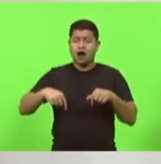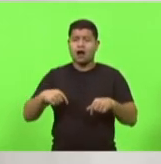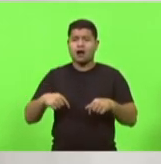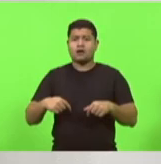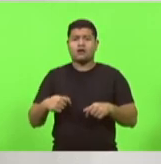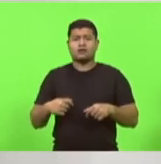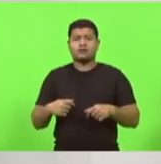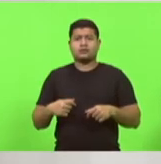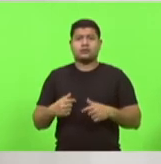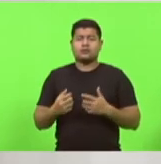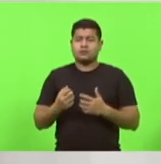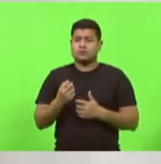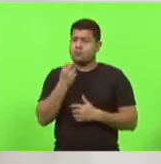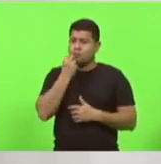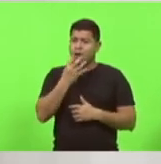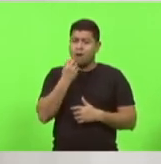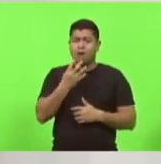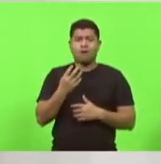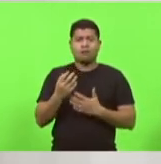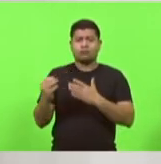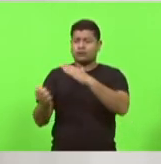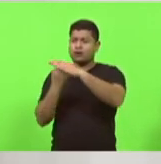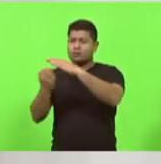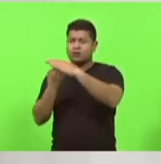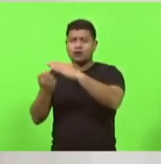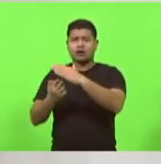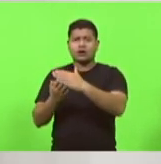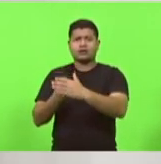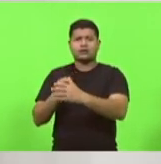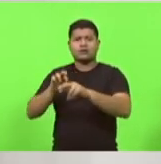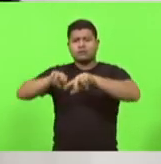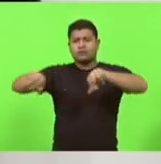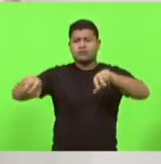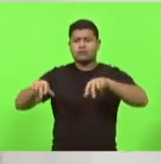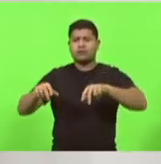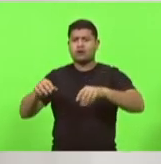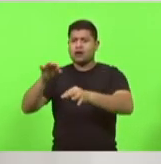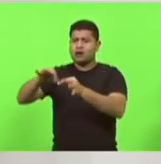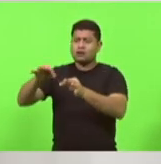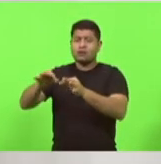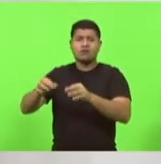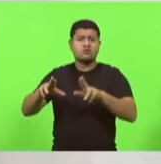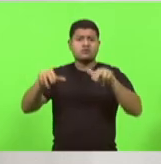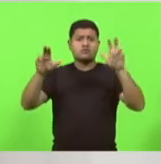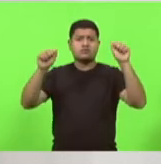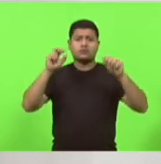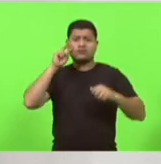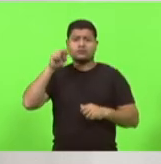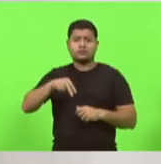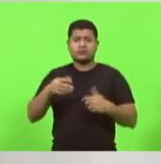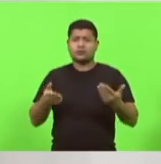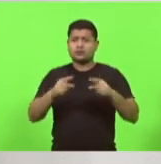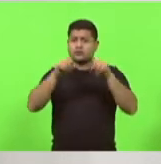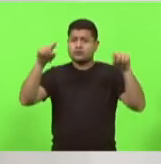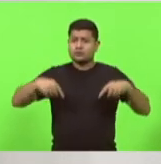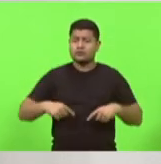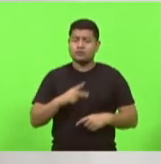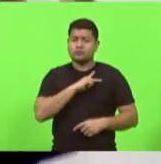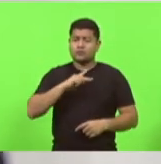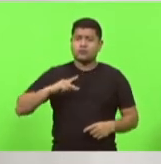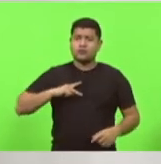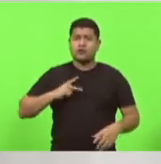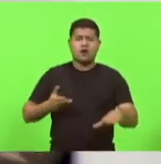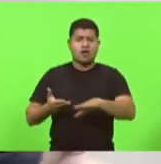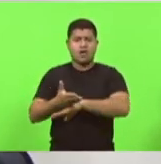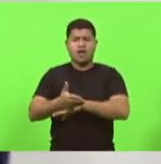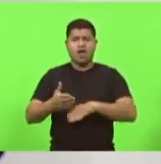benefícios para a empresa, para outras instituições, eu nunca vi um servidor público vir aqui e